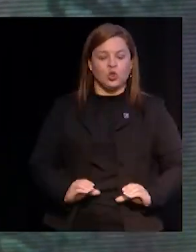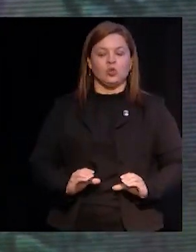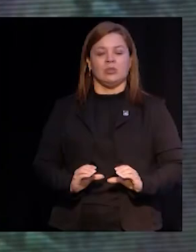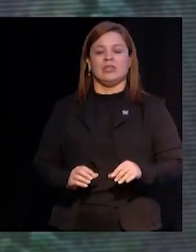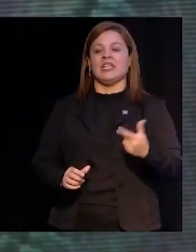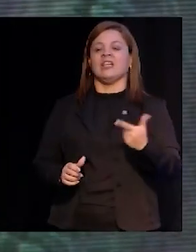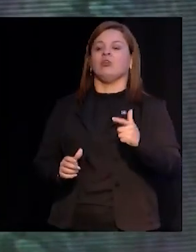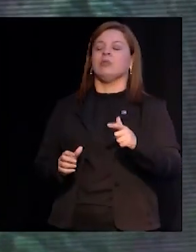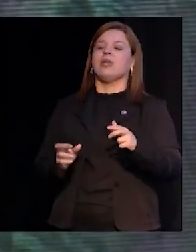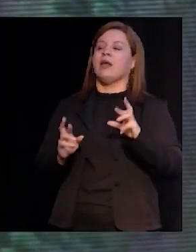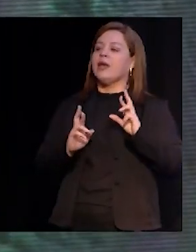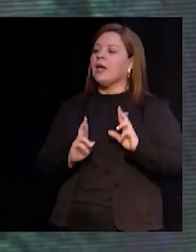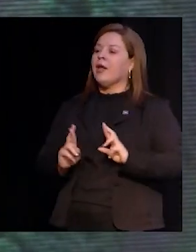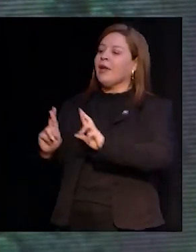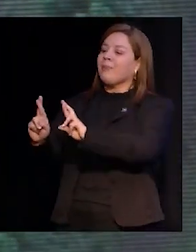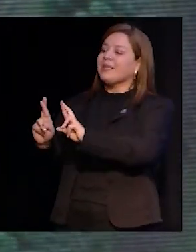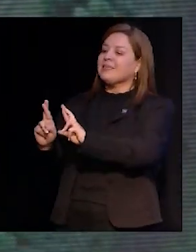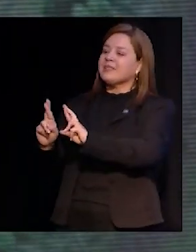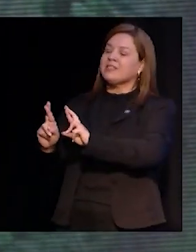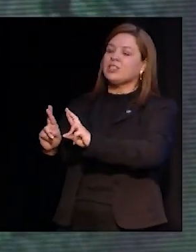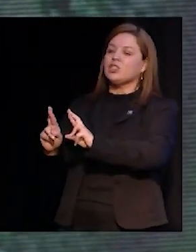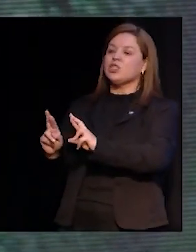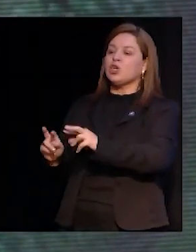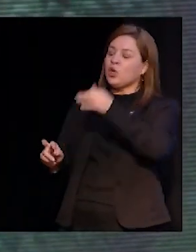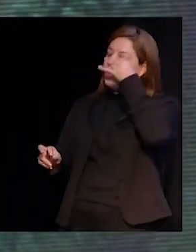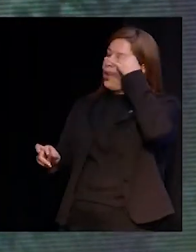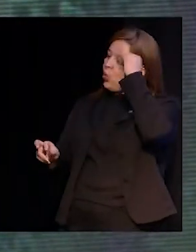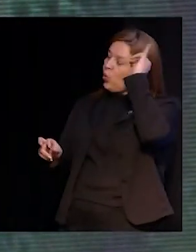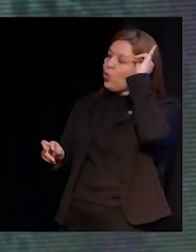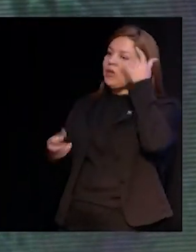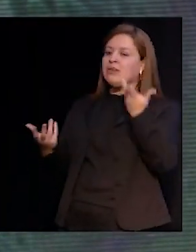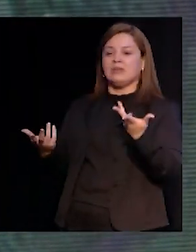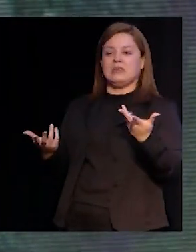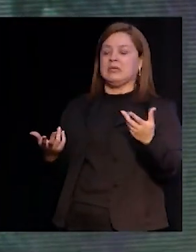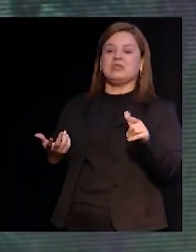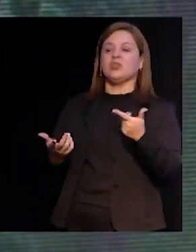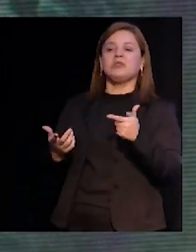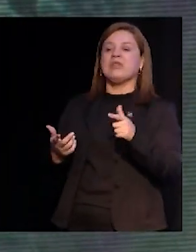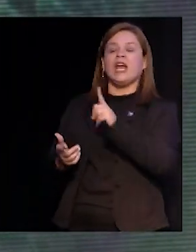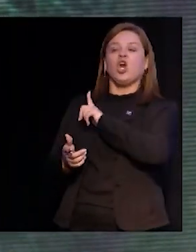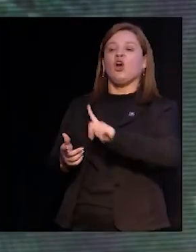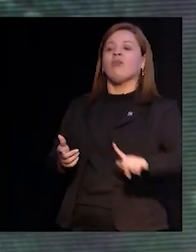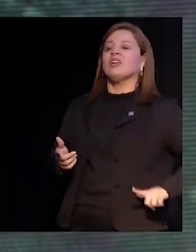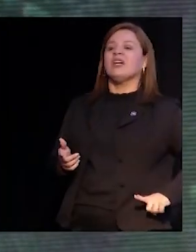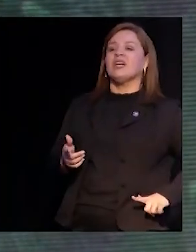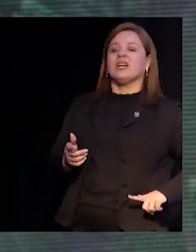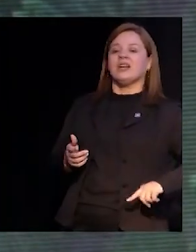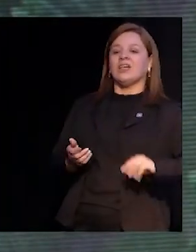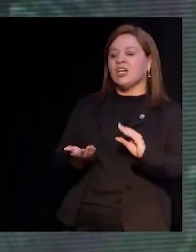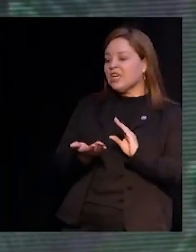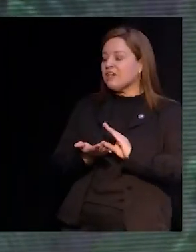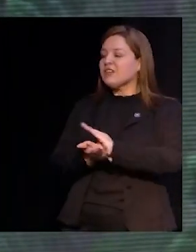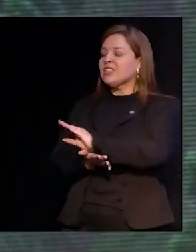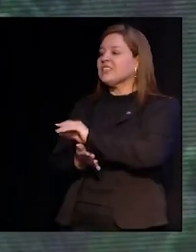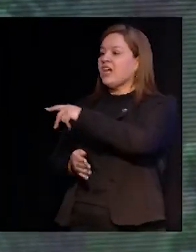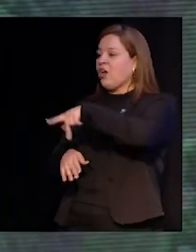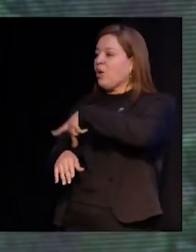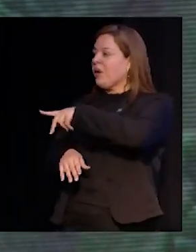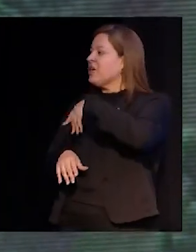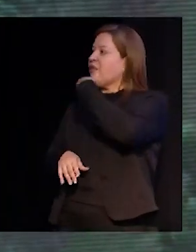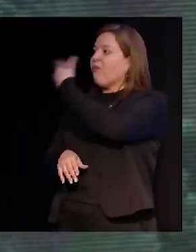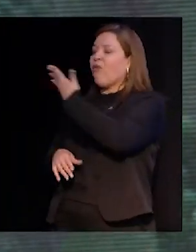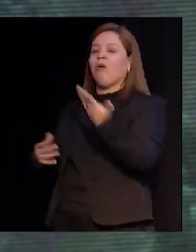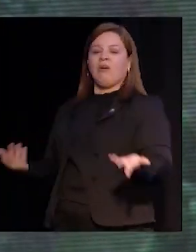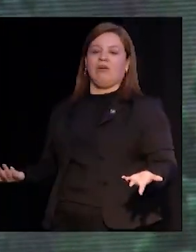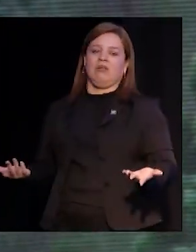uma representação do produtor rural. Só tem representação de organizações não governamentais financiadas do exterior ou